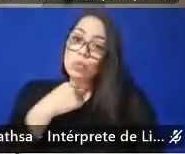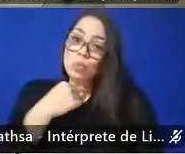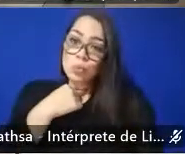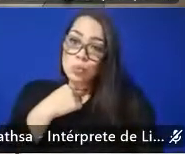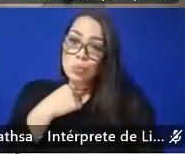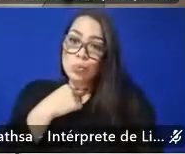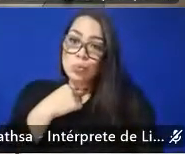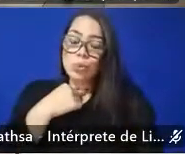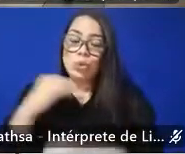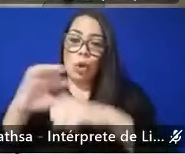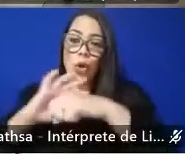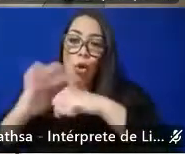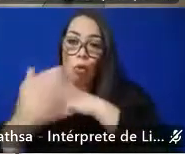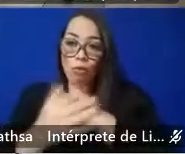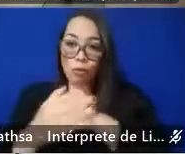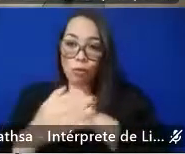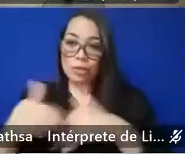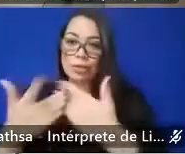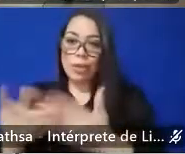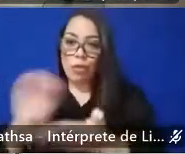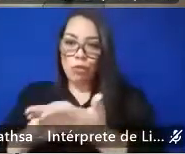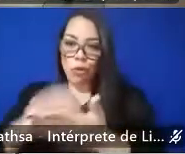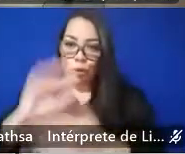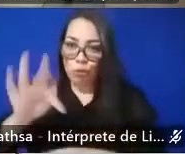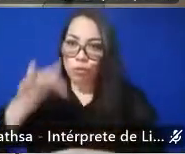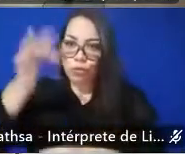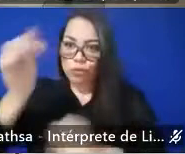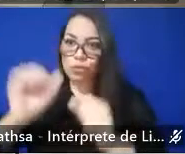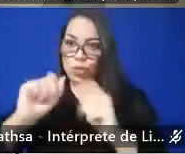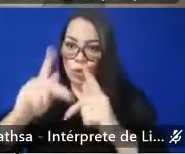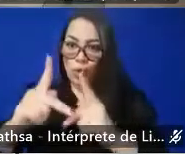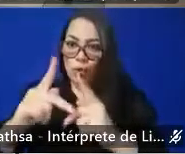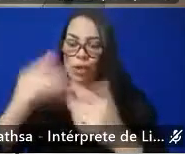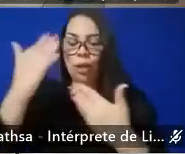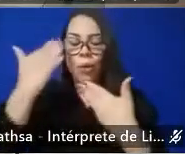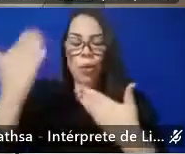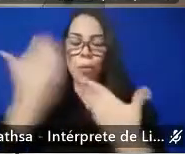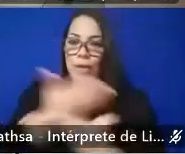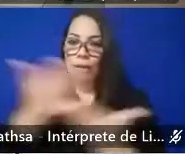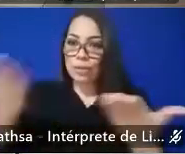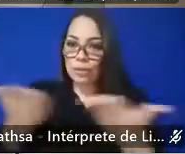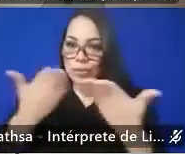que não vai faltar oportunidade Doutor Ricardo Obrigado a todos